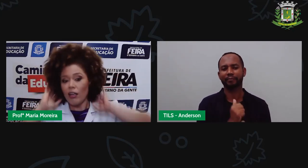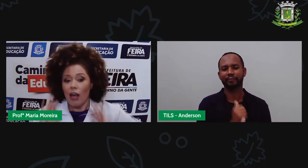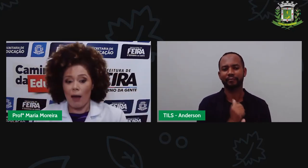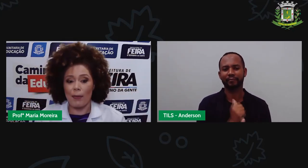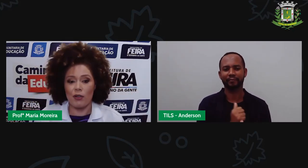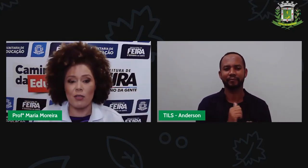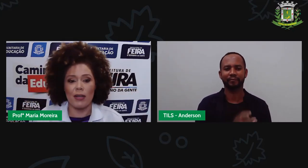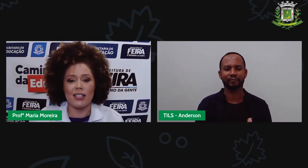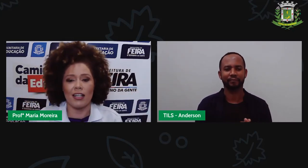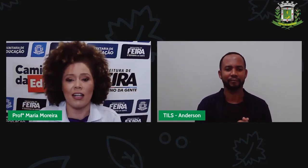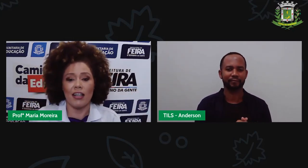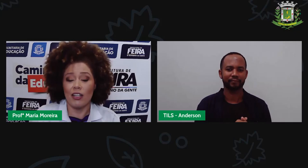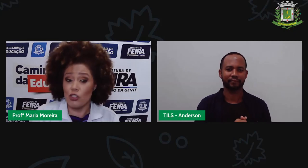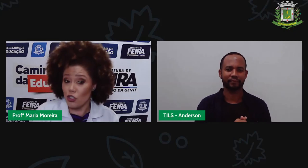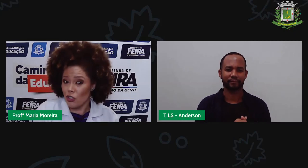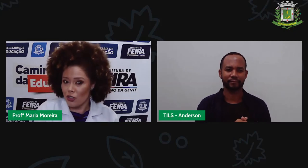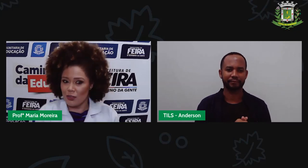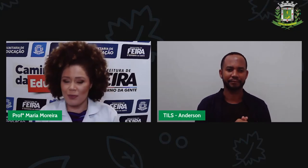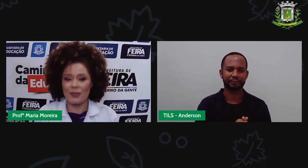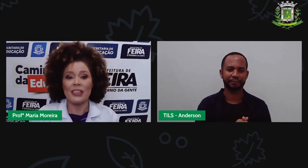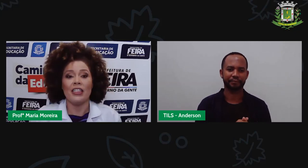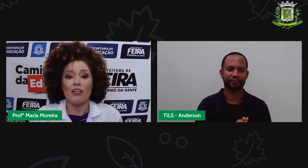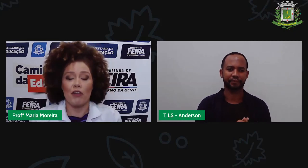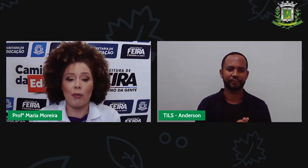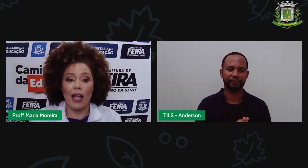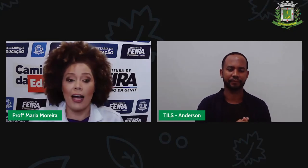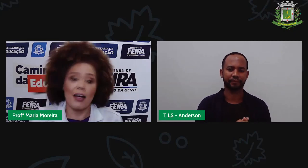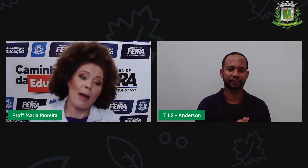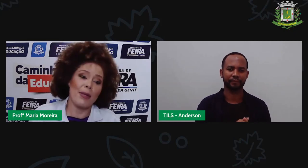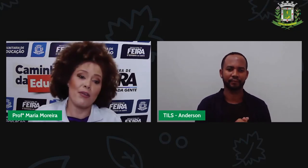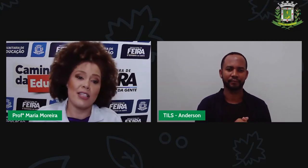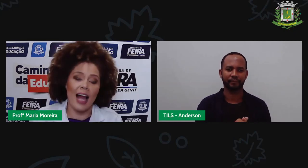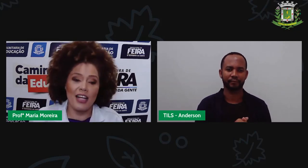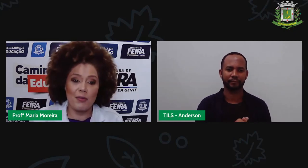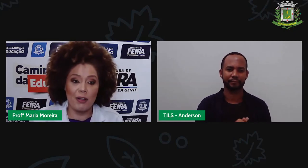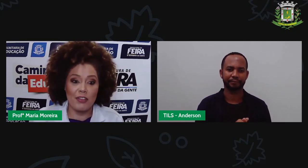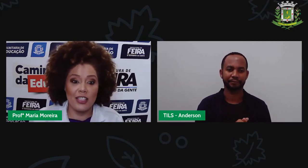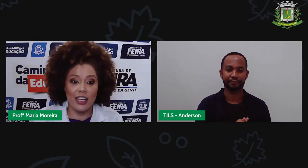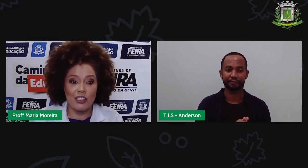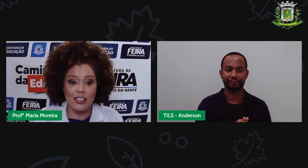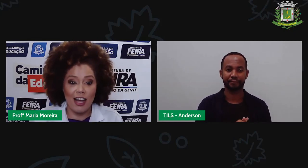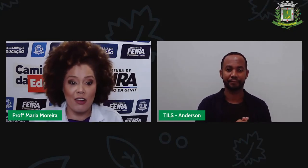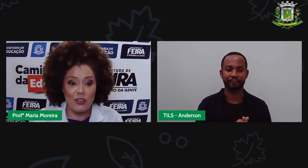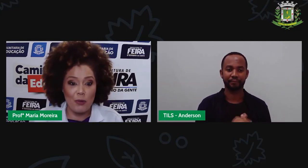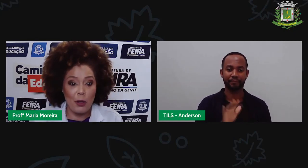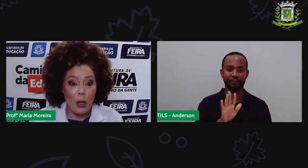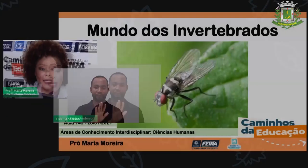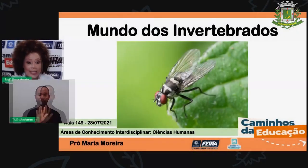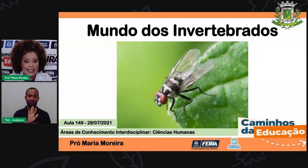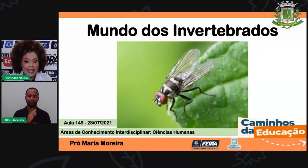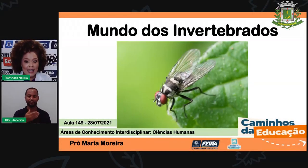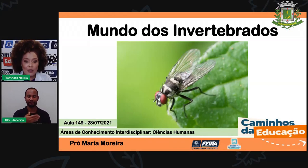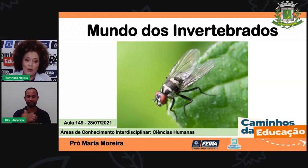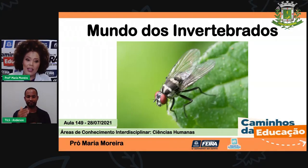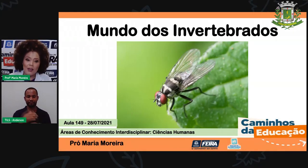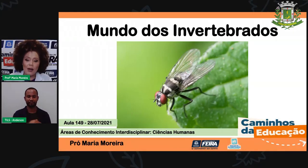porque a próxima aí será de... Vamos lá. Abrindo slide para vocês, nossa aula de número